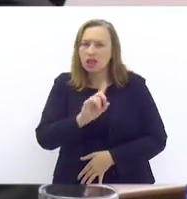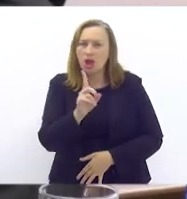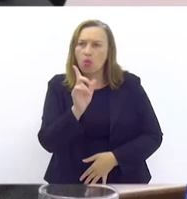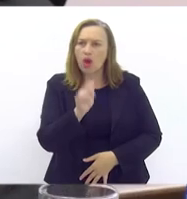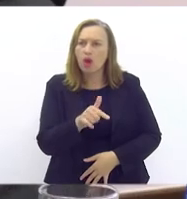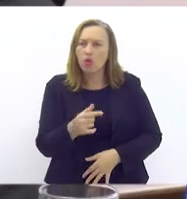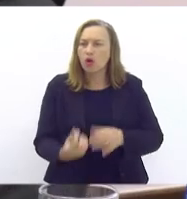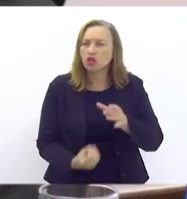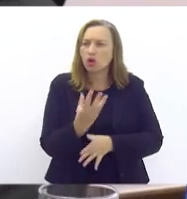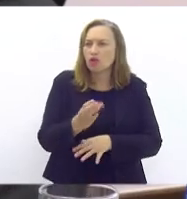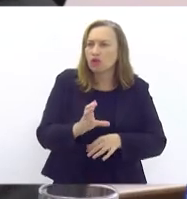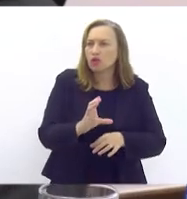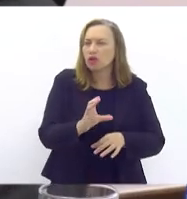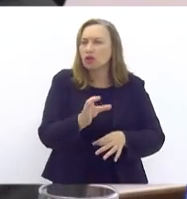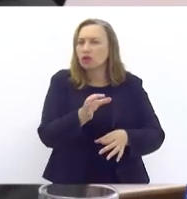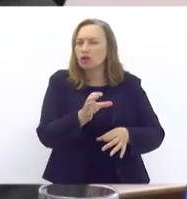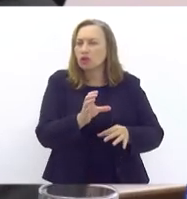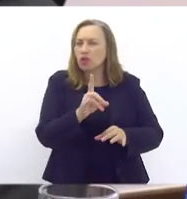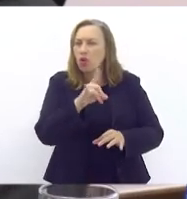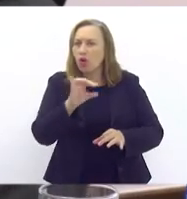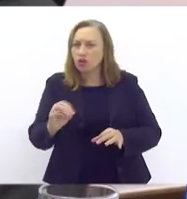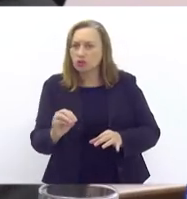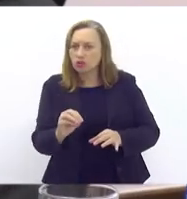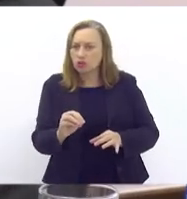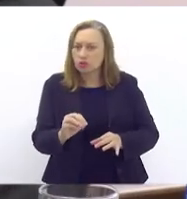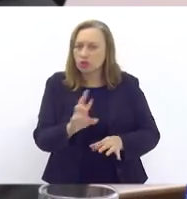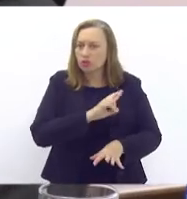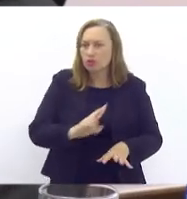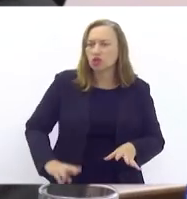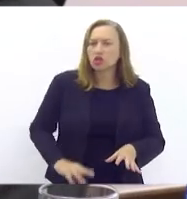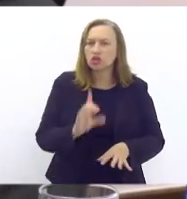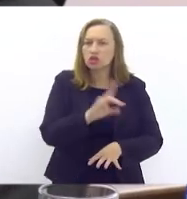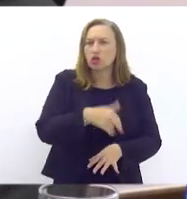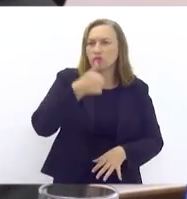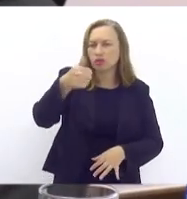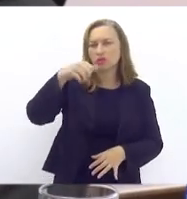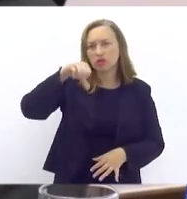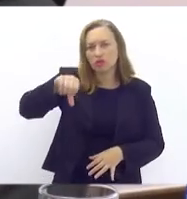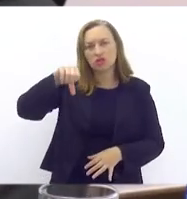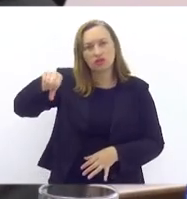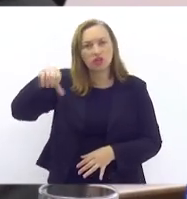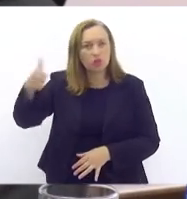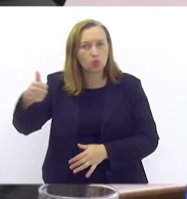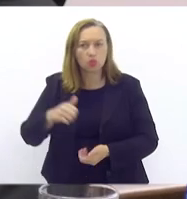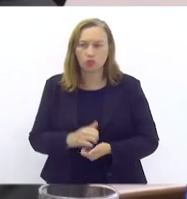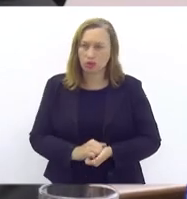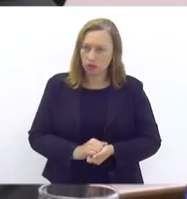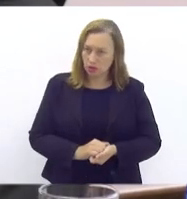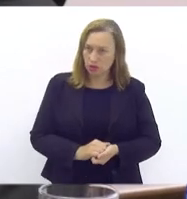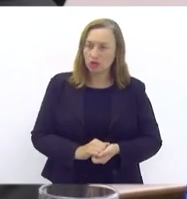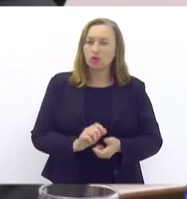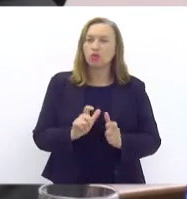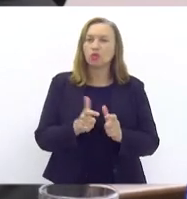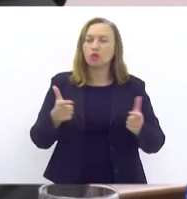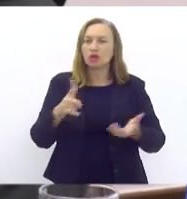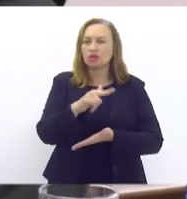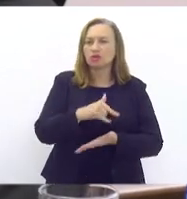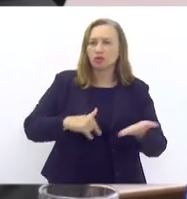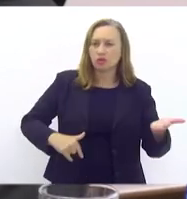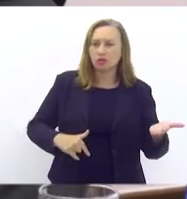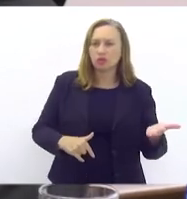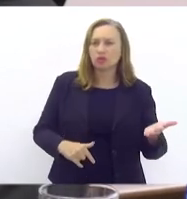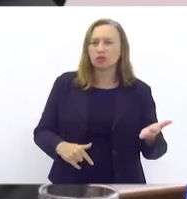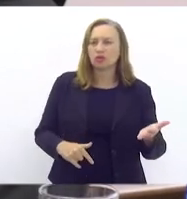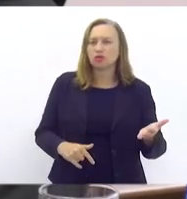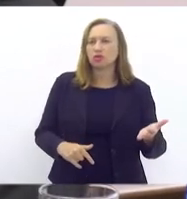constituição republicana essa só vai surgir em 1991 o grande documento jurídico que